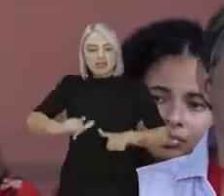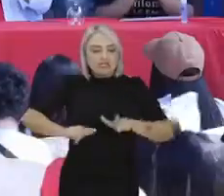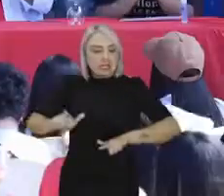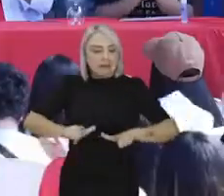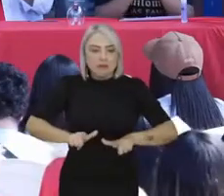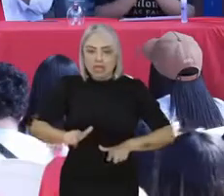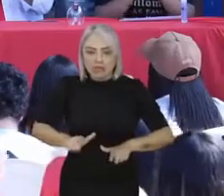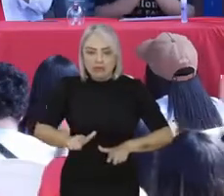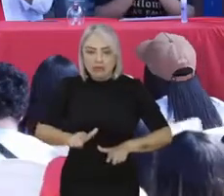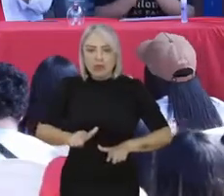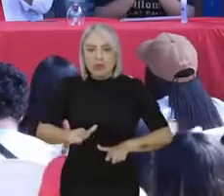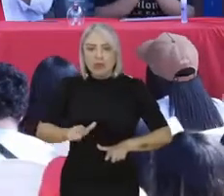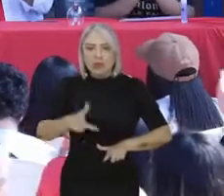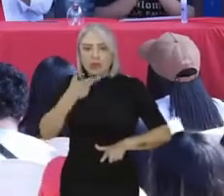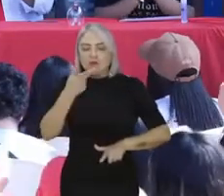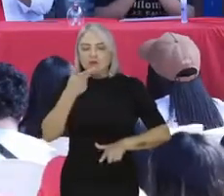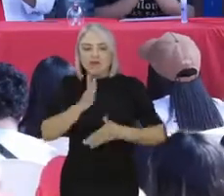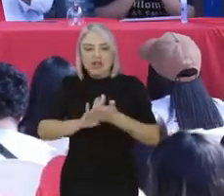educação.